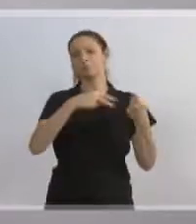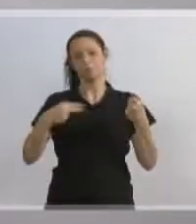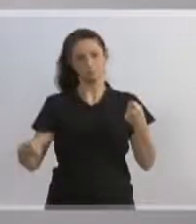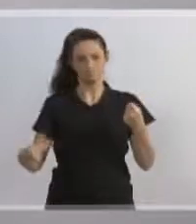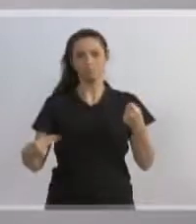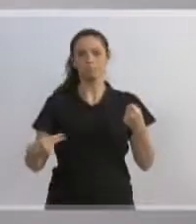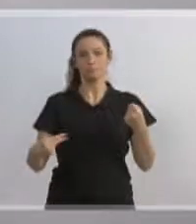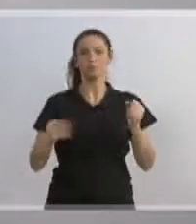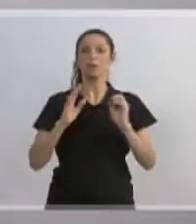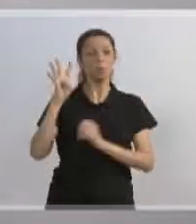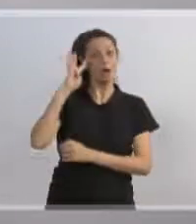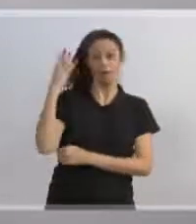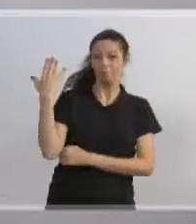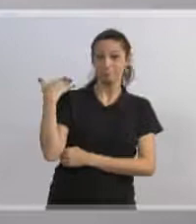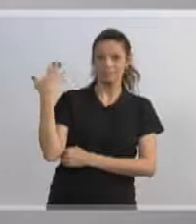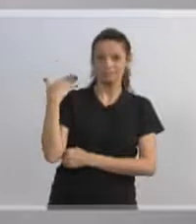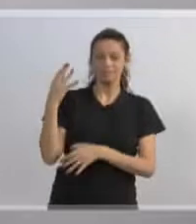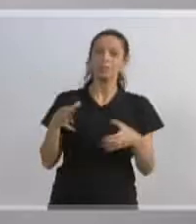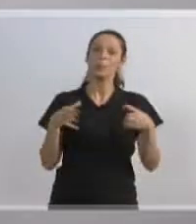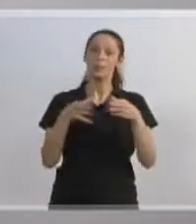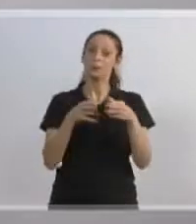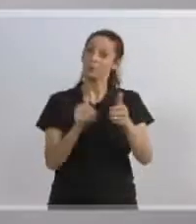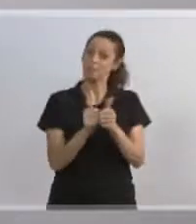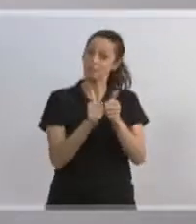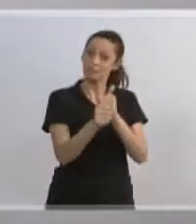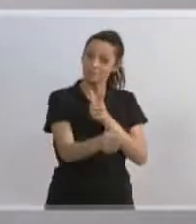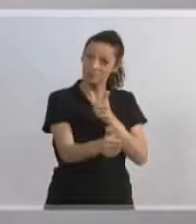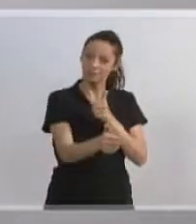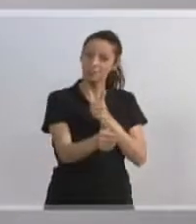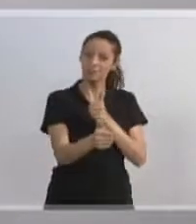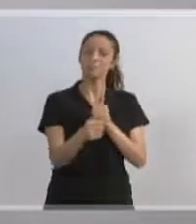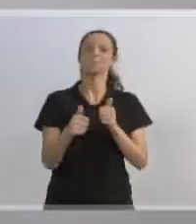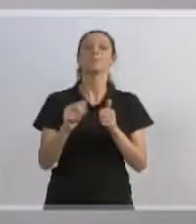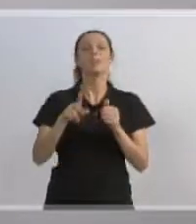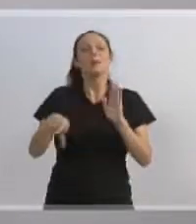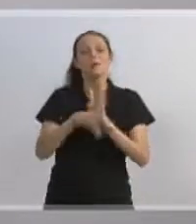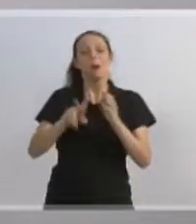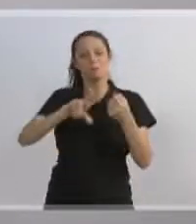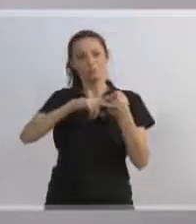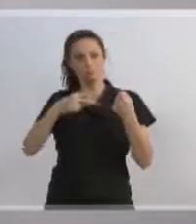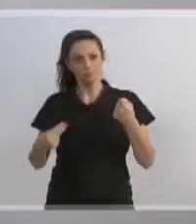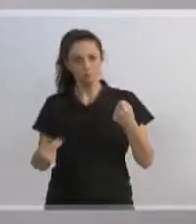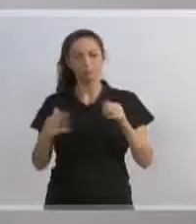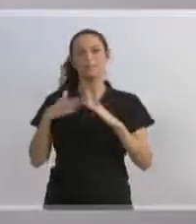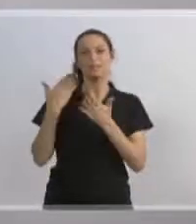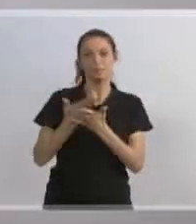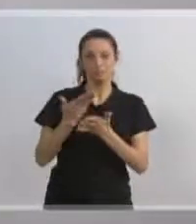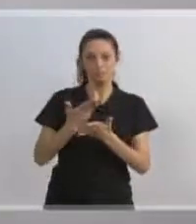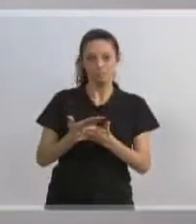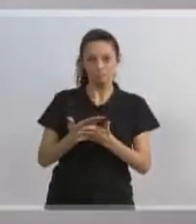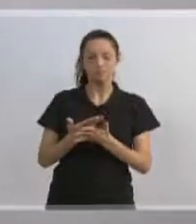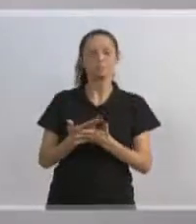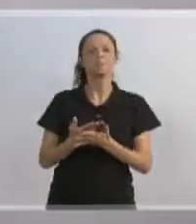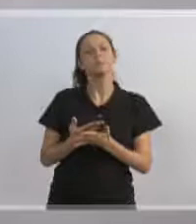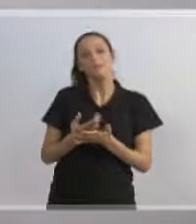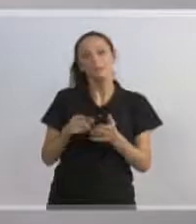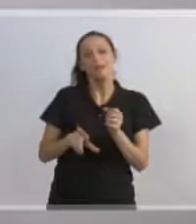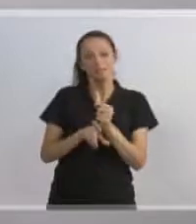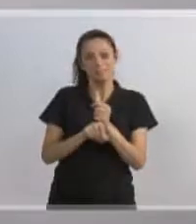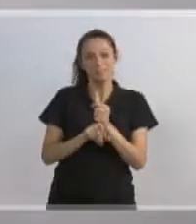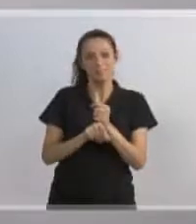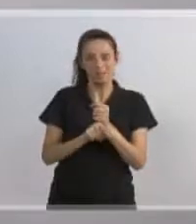ao longo desta quarta-feira. A equipe de atletismo do programa Paradesporto Escolar da Secretaria Municipal de Educação de Blumenau, a